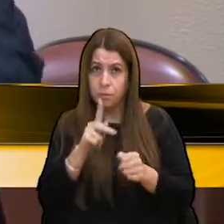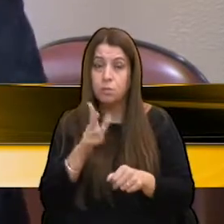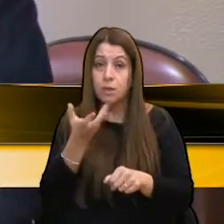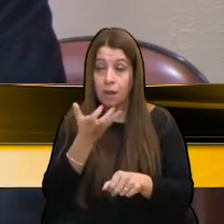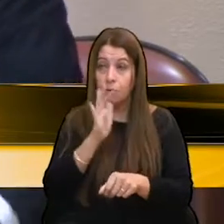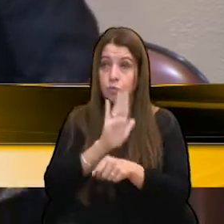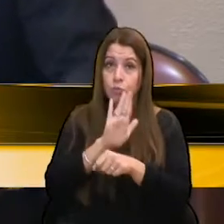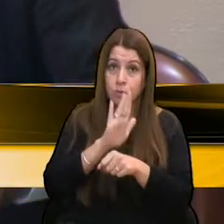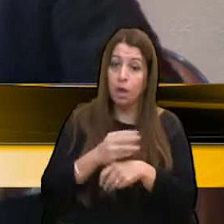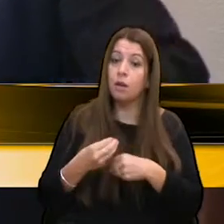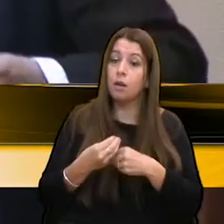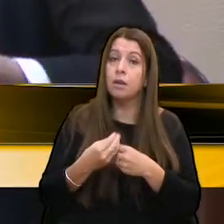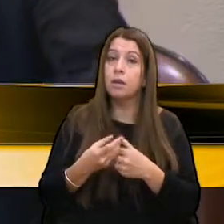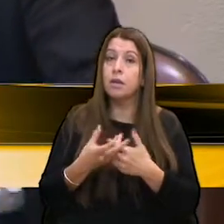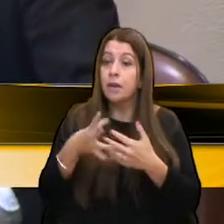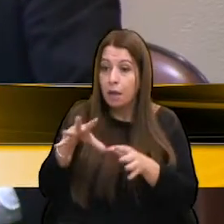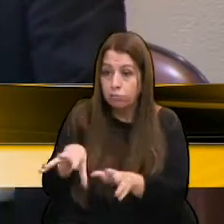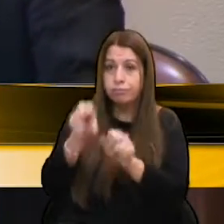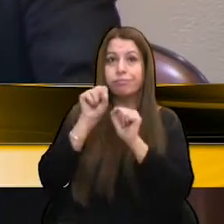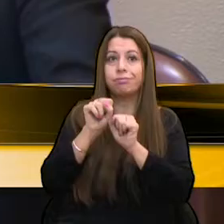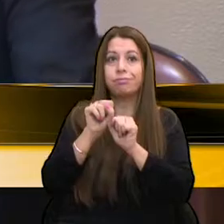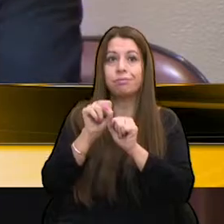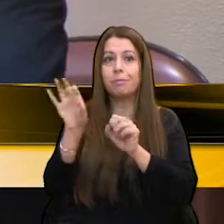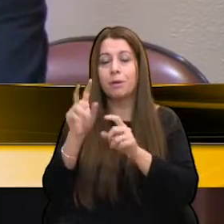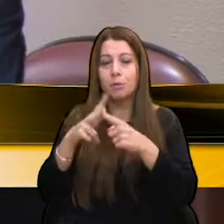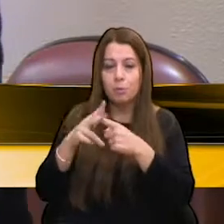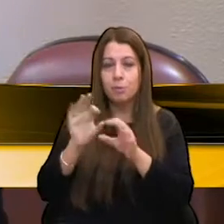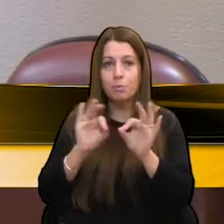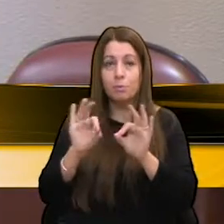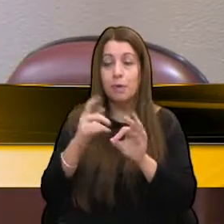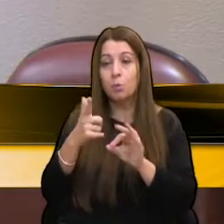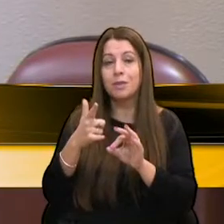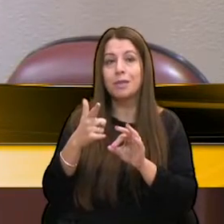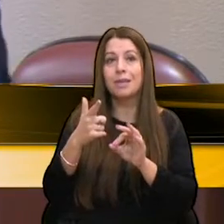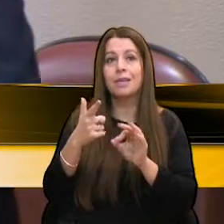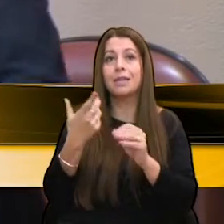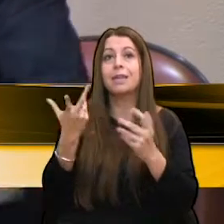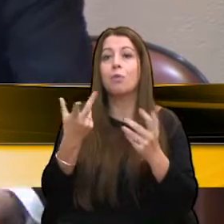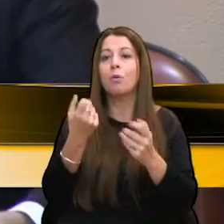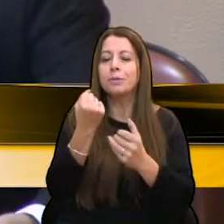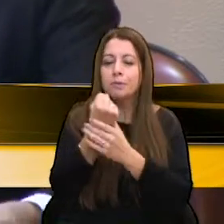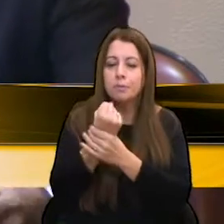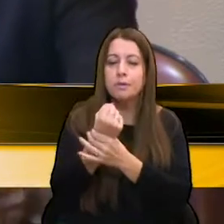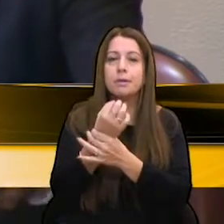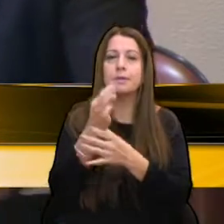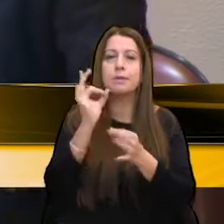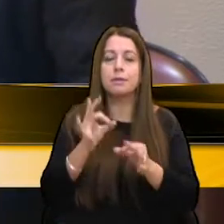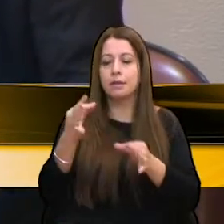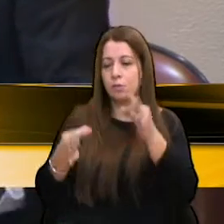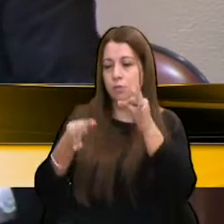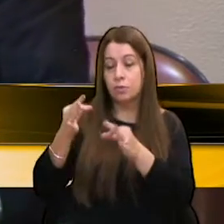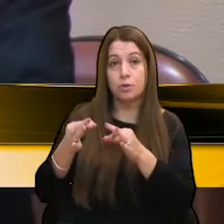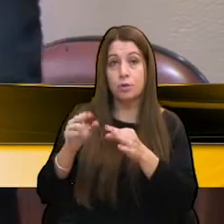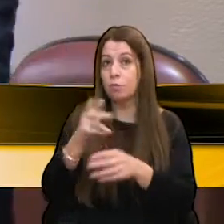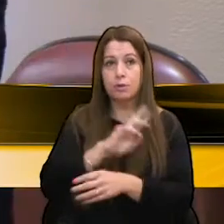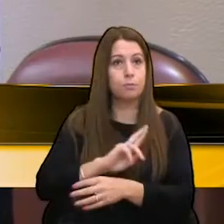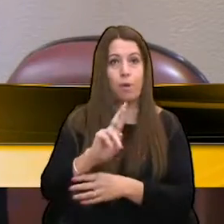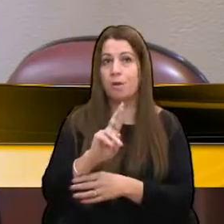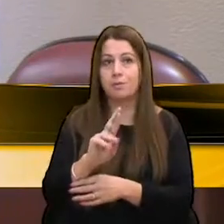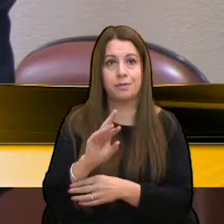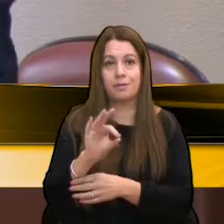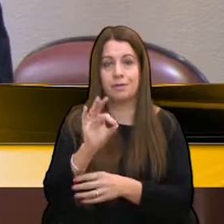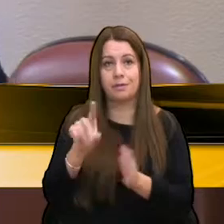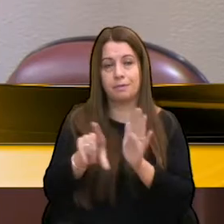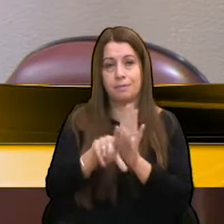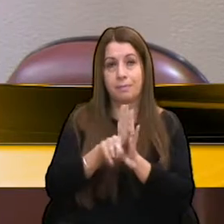ajudar, querem doar, querem adotar, mas não têm a segurança jurídica adequada, não têm o respaldo legal, o que